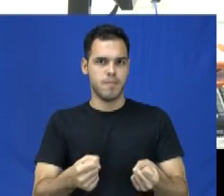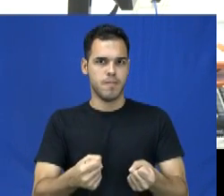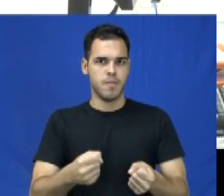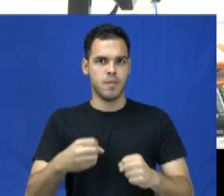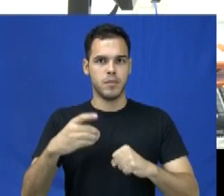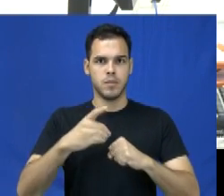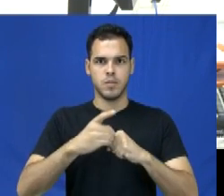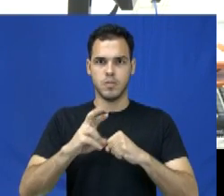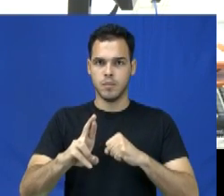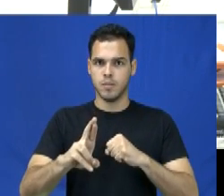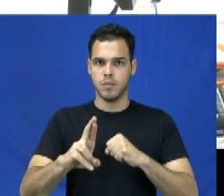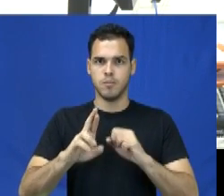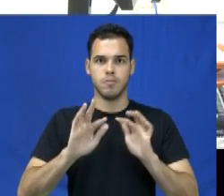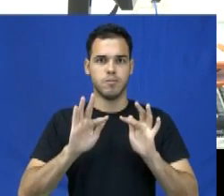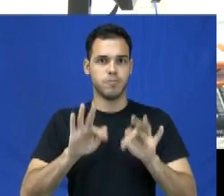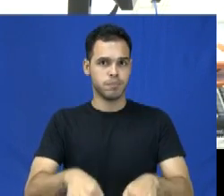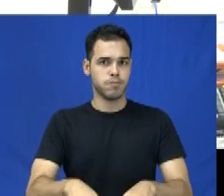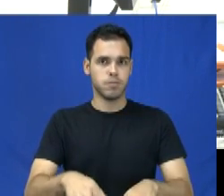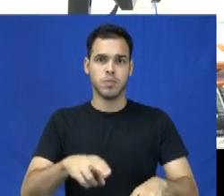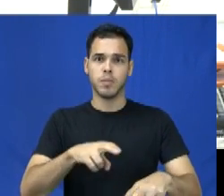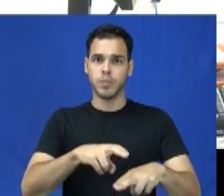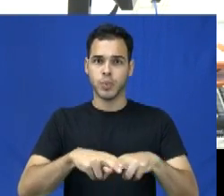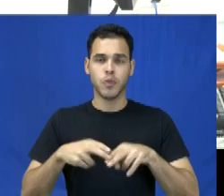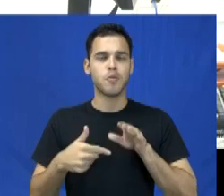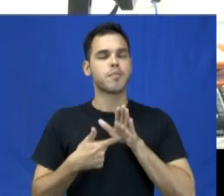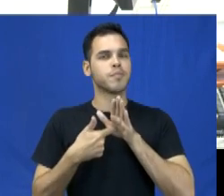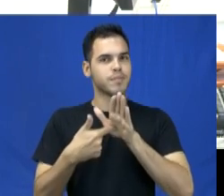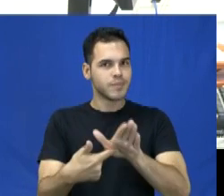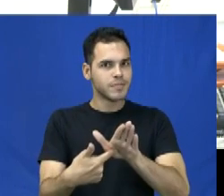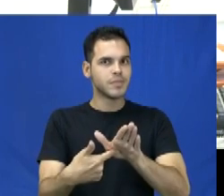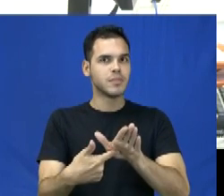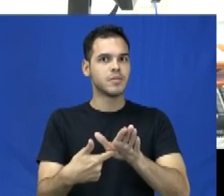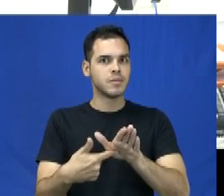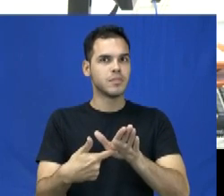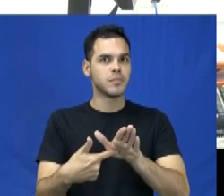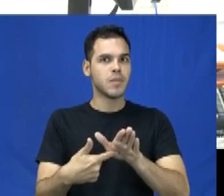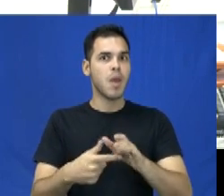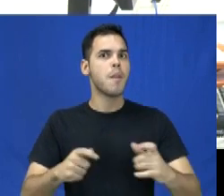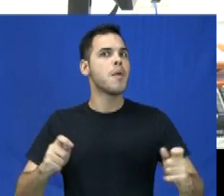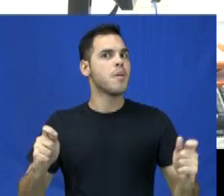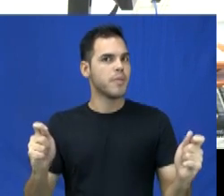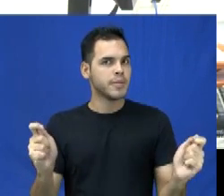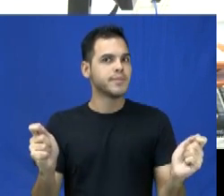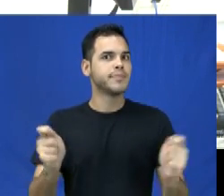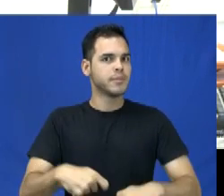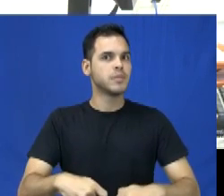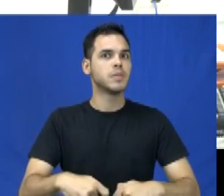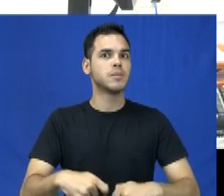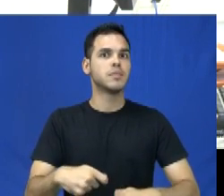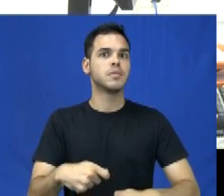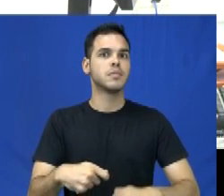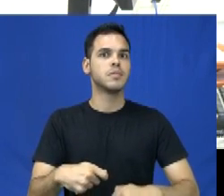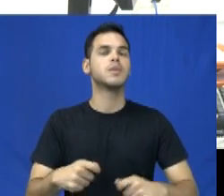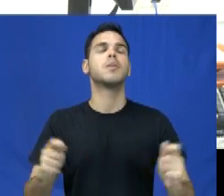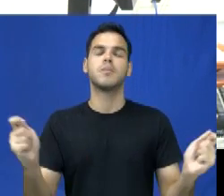semânticos, dizendo, mostrando que é possível